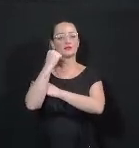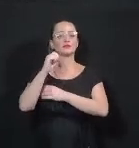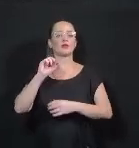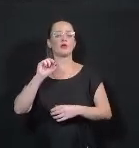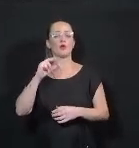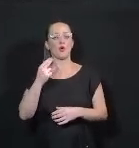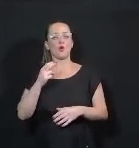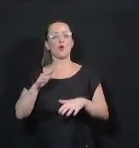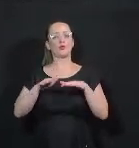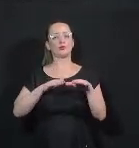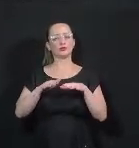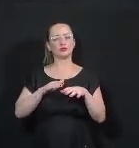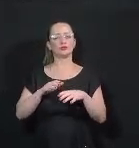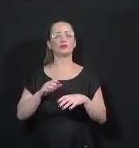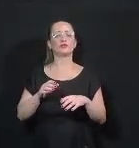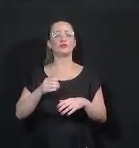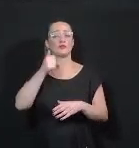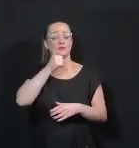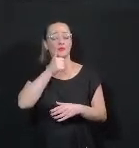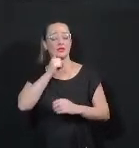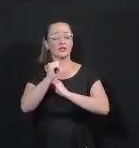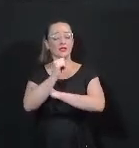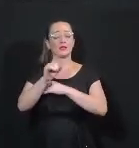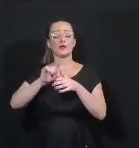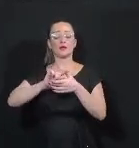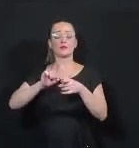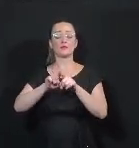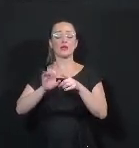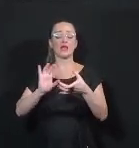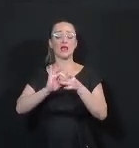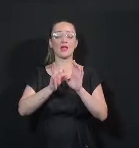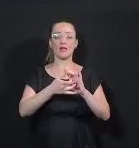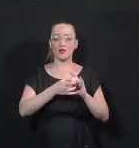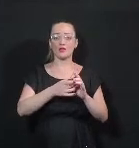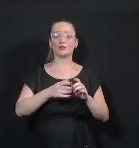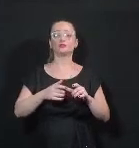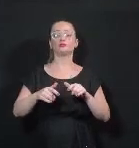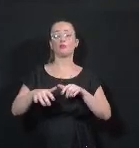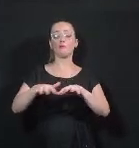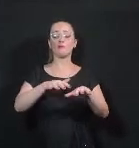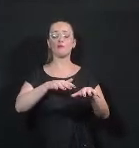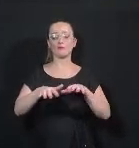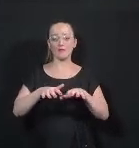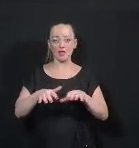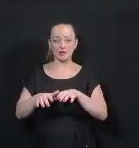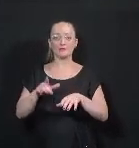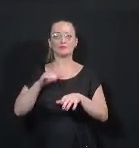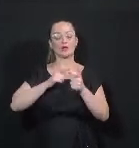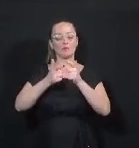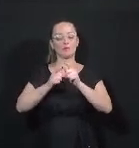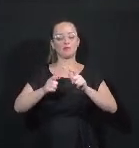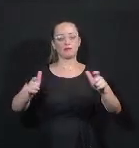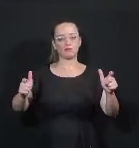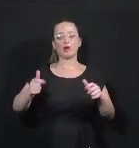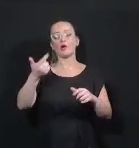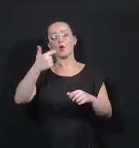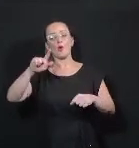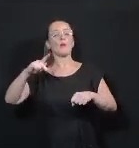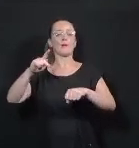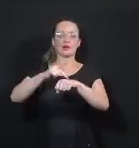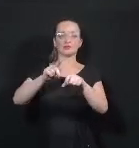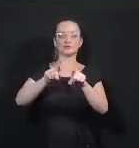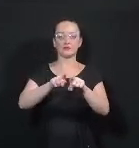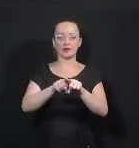feministas, redes de articulação dos movimentos, né, que têm uma abrangência internacional, e